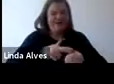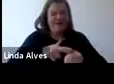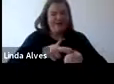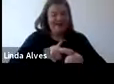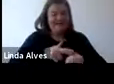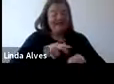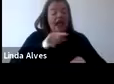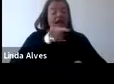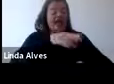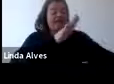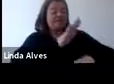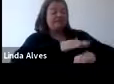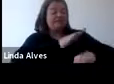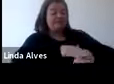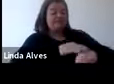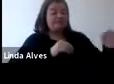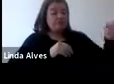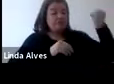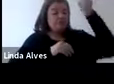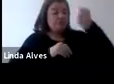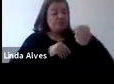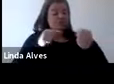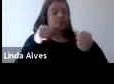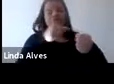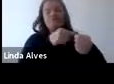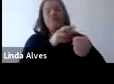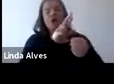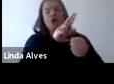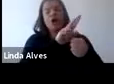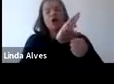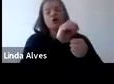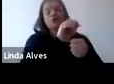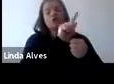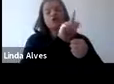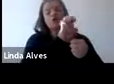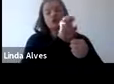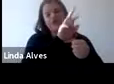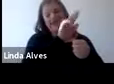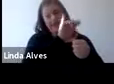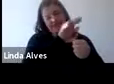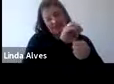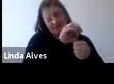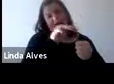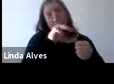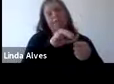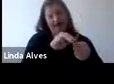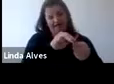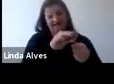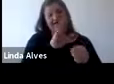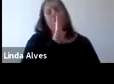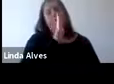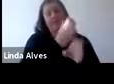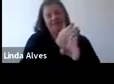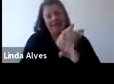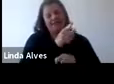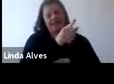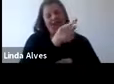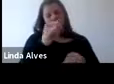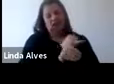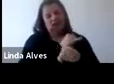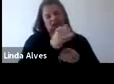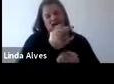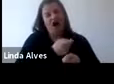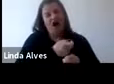Rogério Marinho, com interesses eleitoreiros do presidente no Nordeste, no Norte, etc.